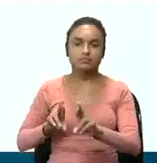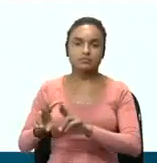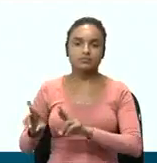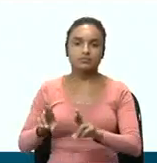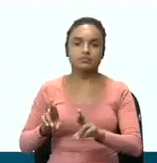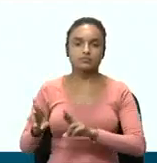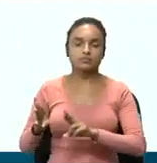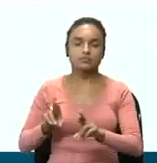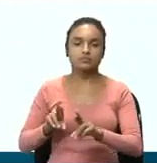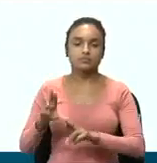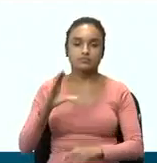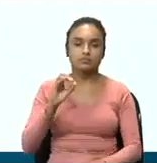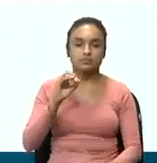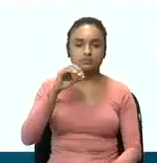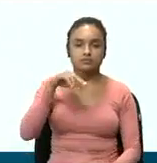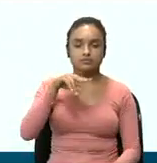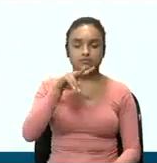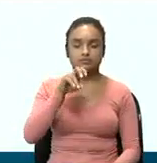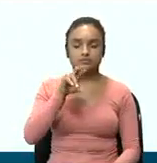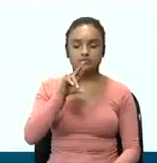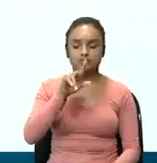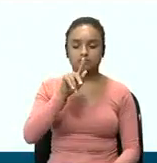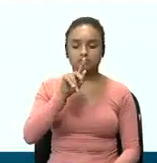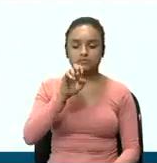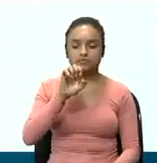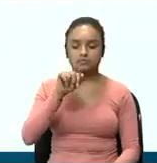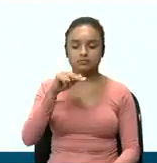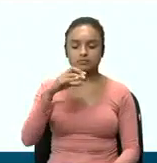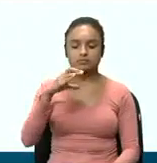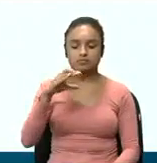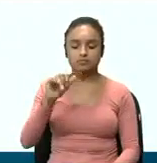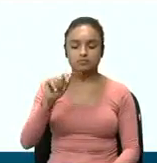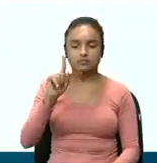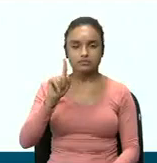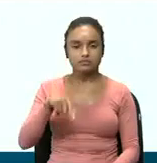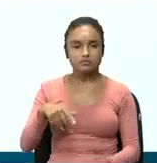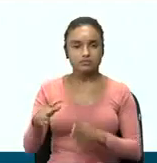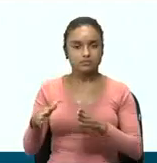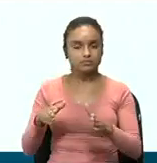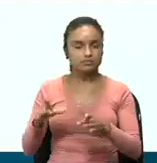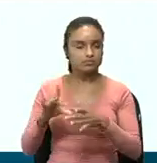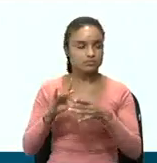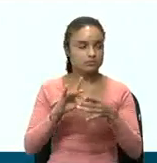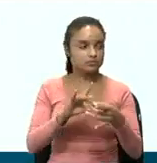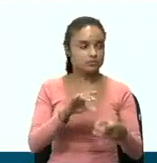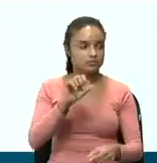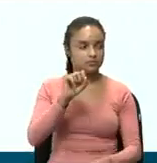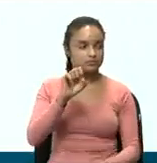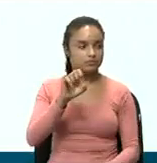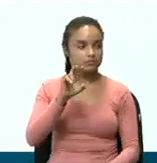convergência para séries alternadas. Ela satisfez os critérios para a